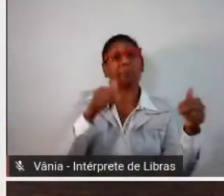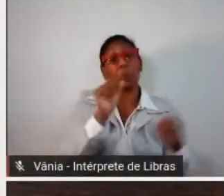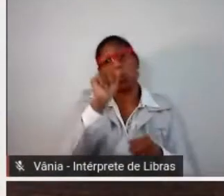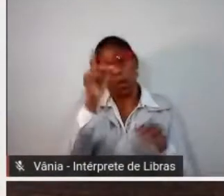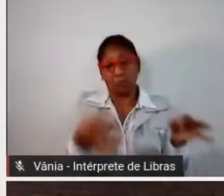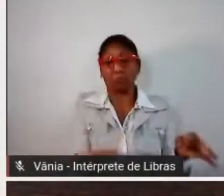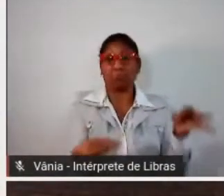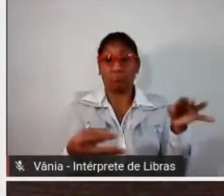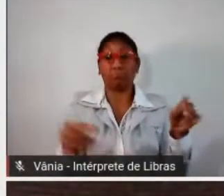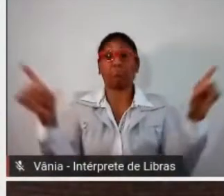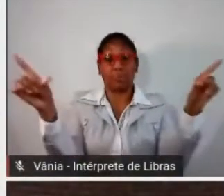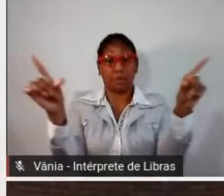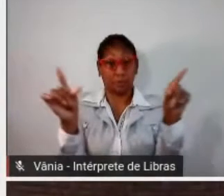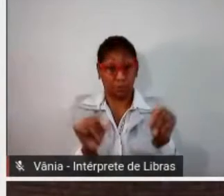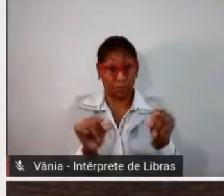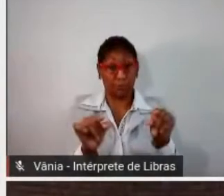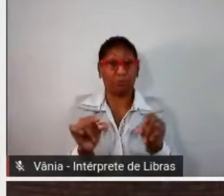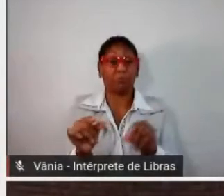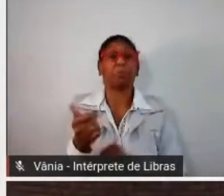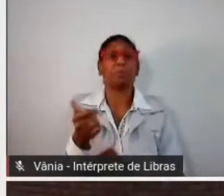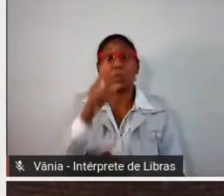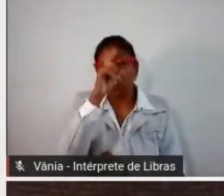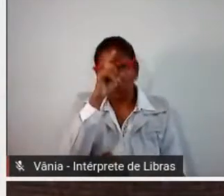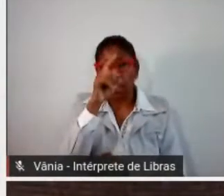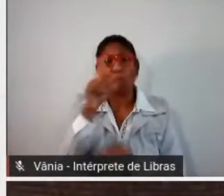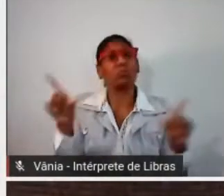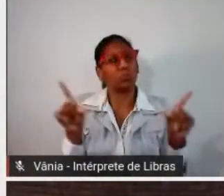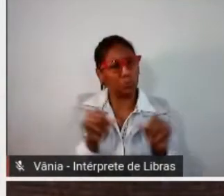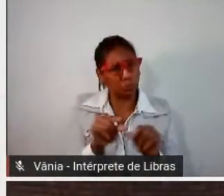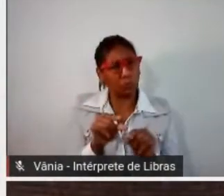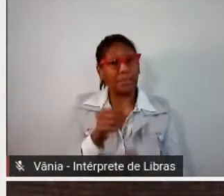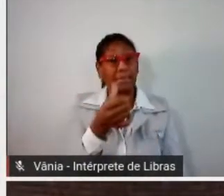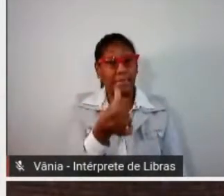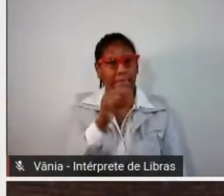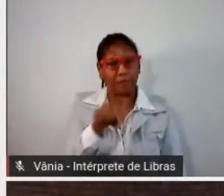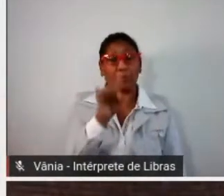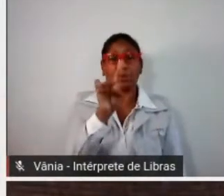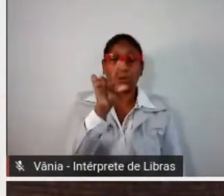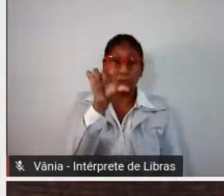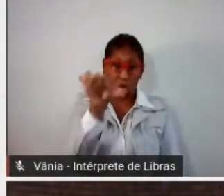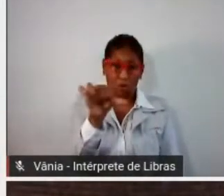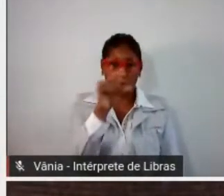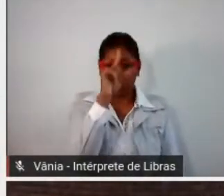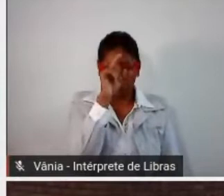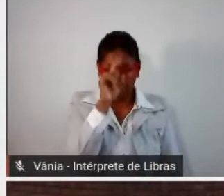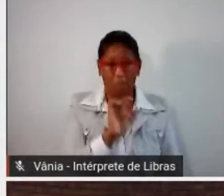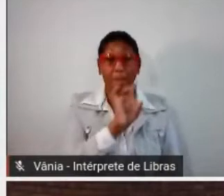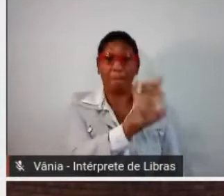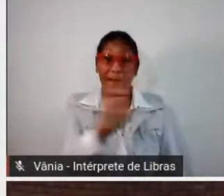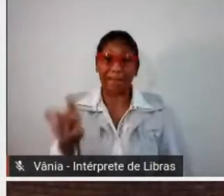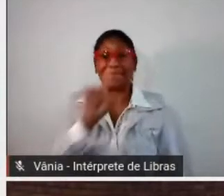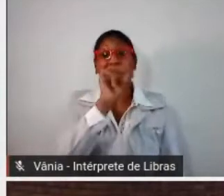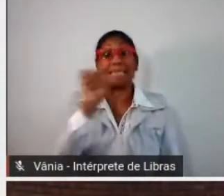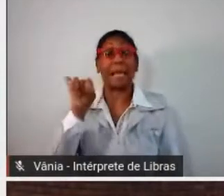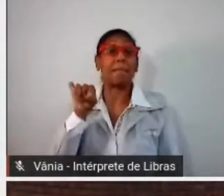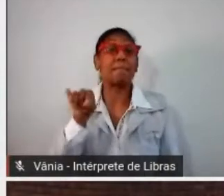teve uma redução do número de hospitalizações, né, está com 6,19 hospitalizações para cada 100 mil